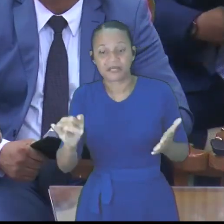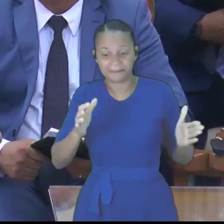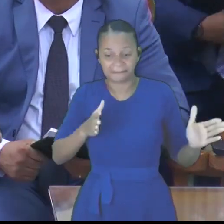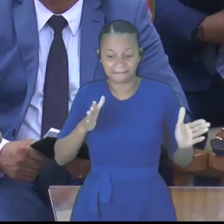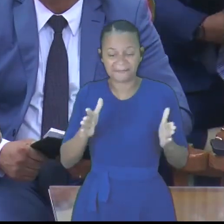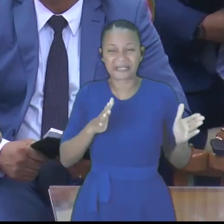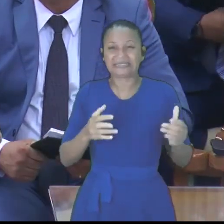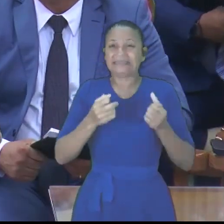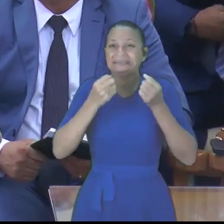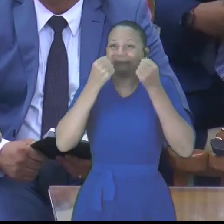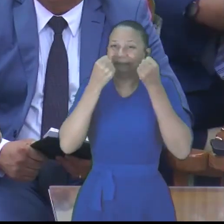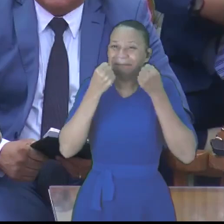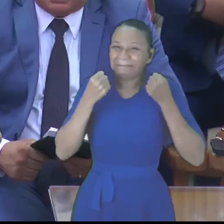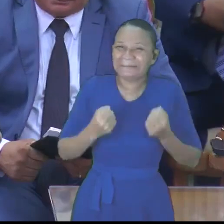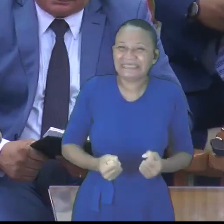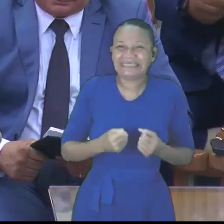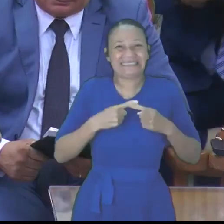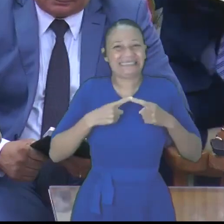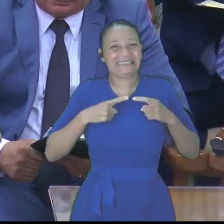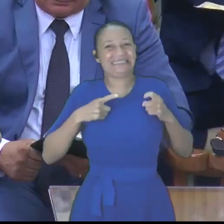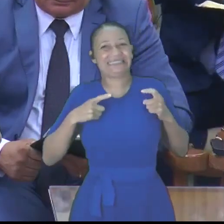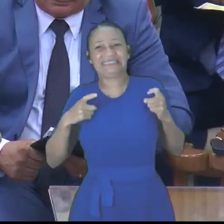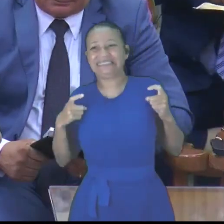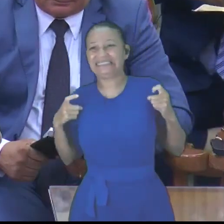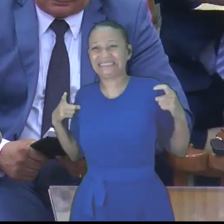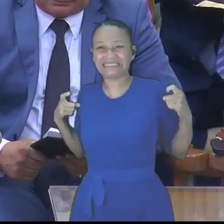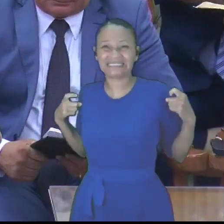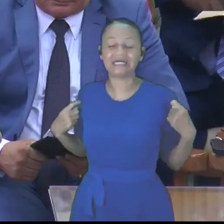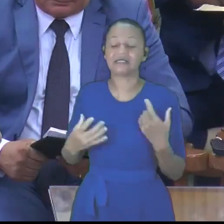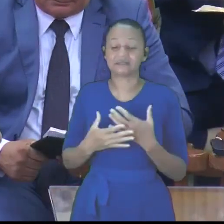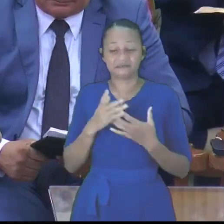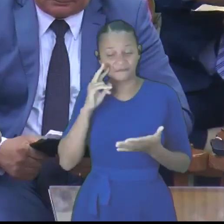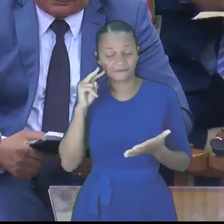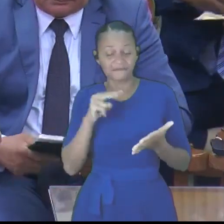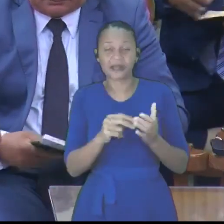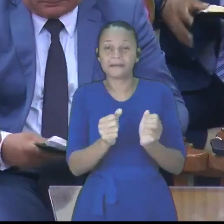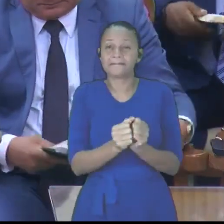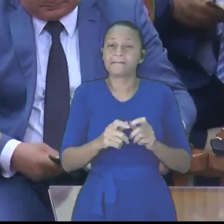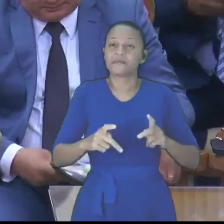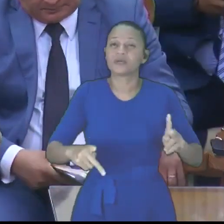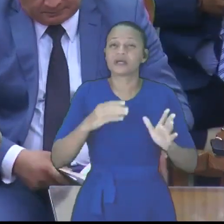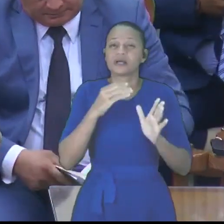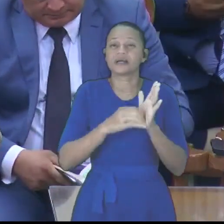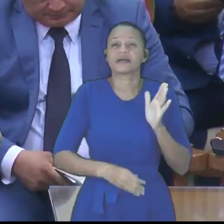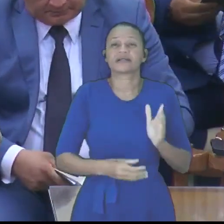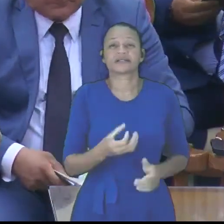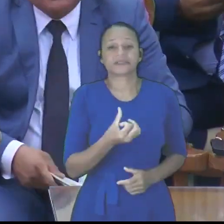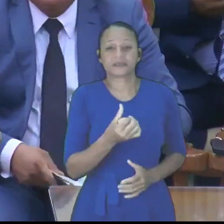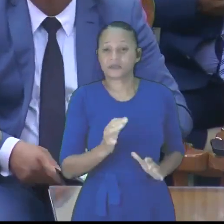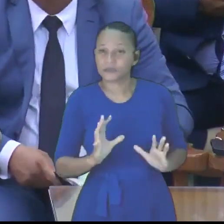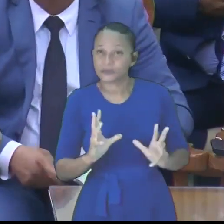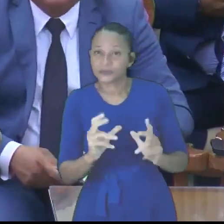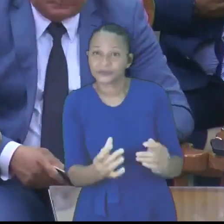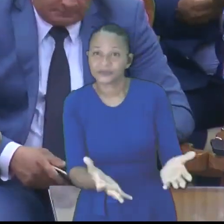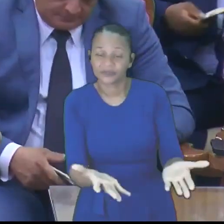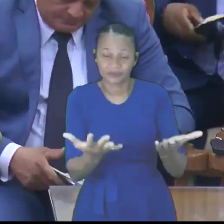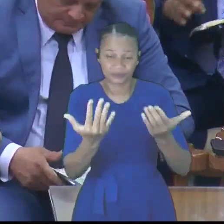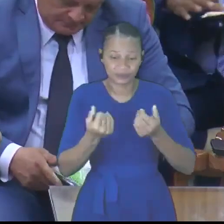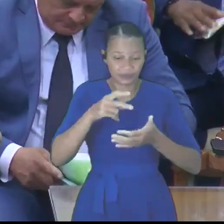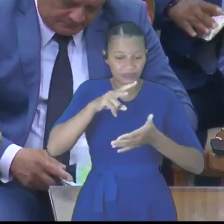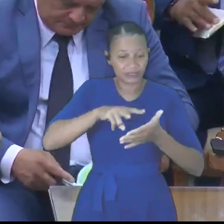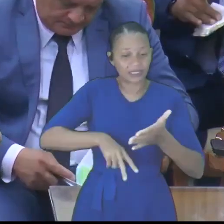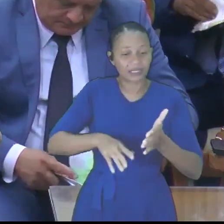tribulação. Na grande tribulação. Nós vamos ver isso em Apocalipse 6. Vamos todos abrir a Bíblia,